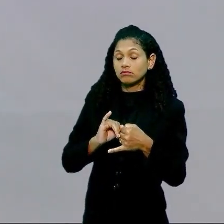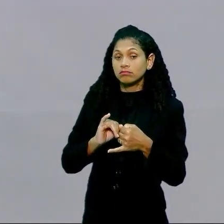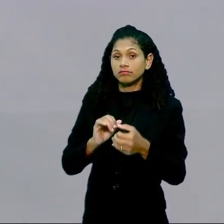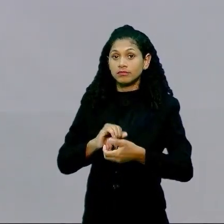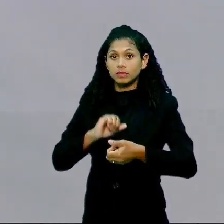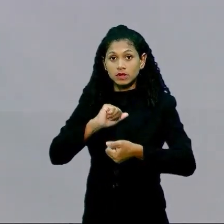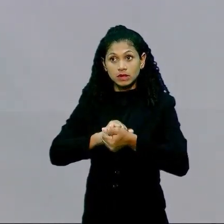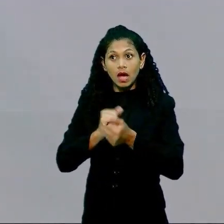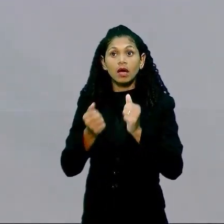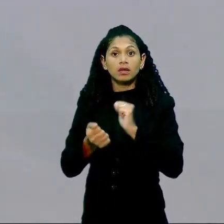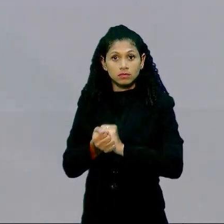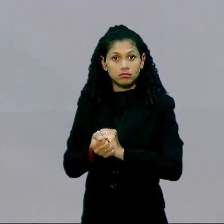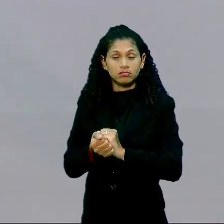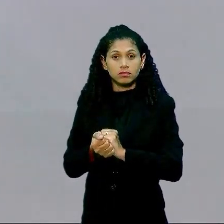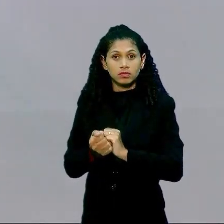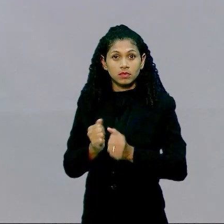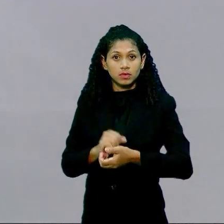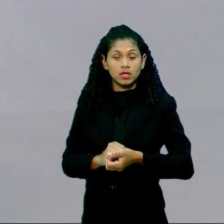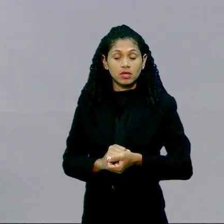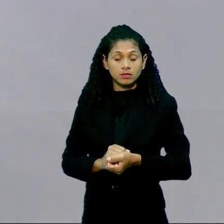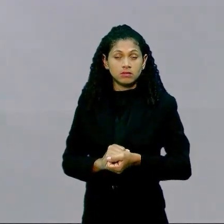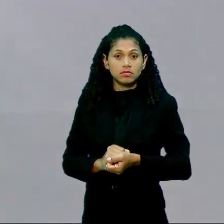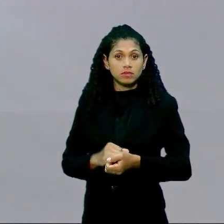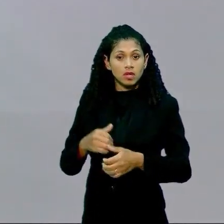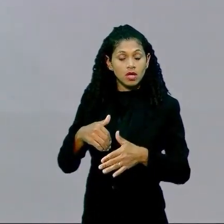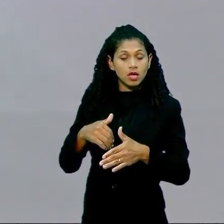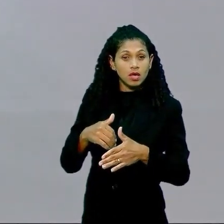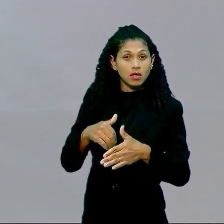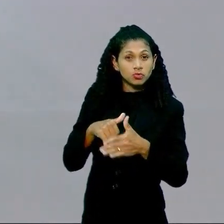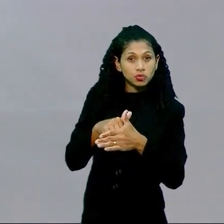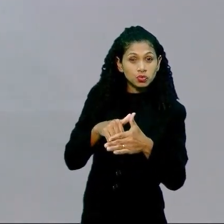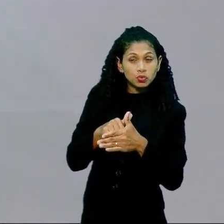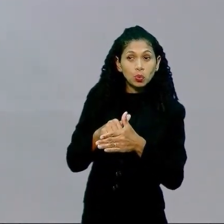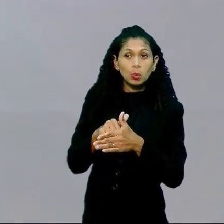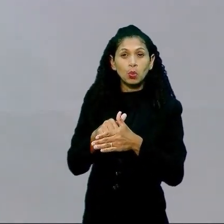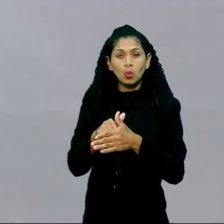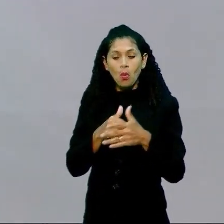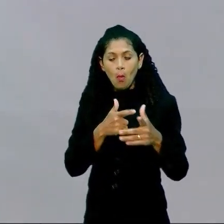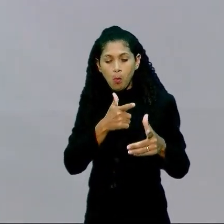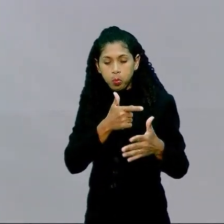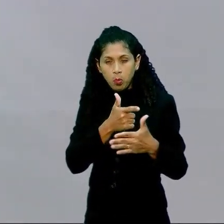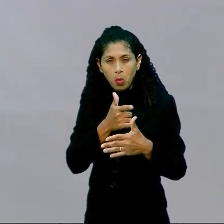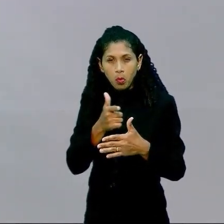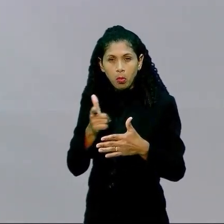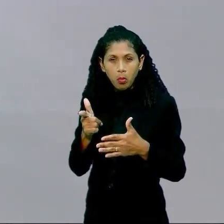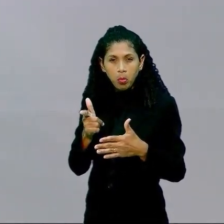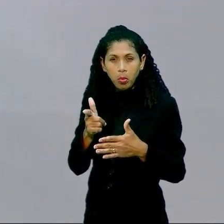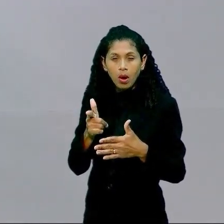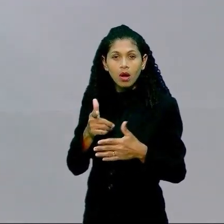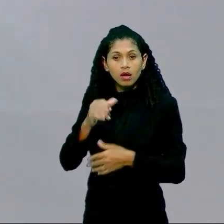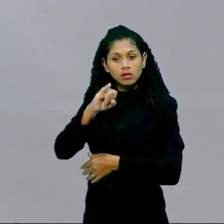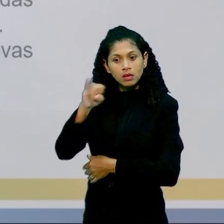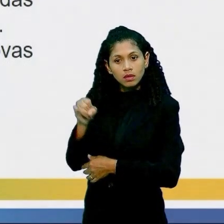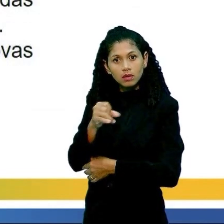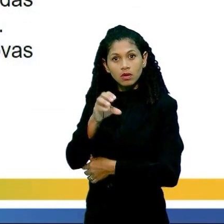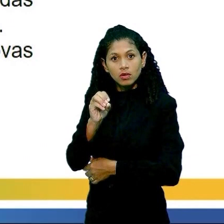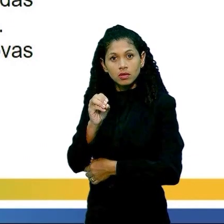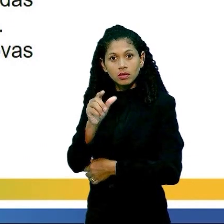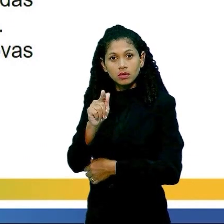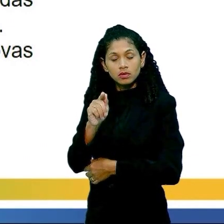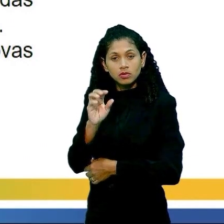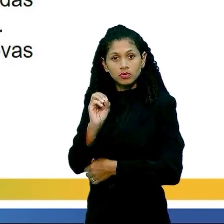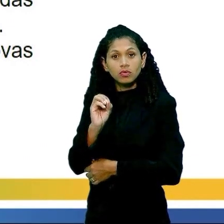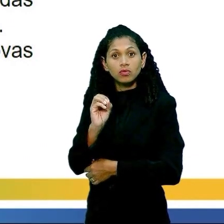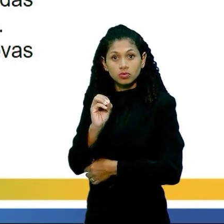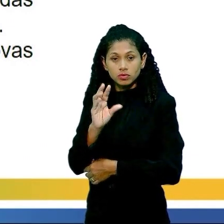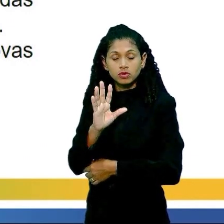Por isso que é jogo de videogame, é eletrônico, porque tem esse direcionamento e vai diversificando e ampliando. Então, provavelmente a gente já tem um